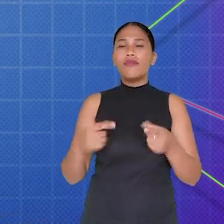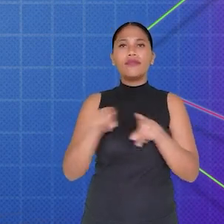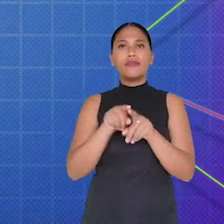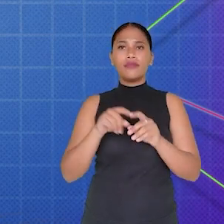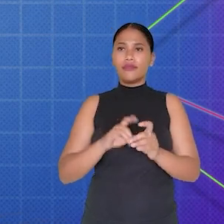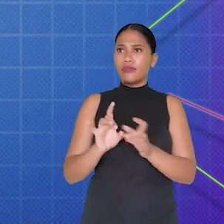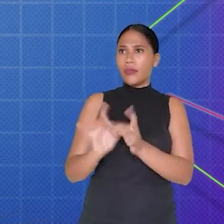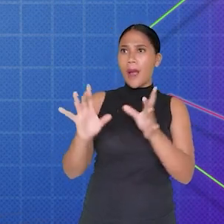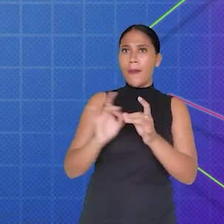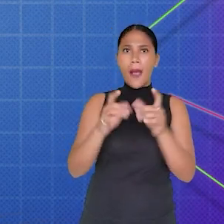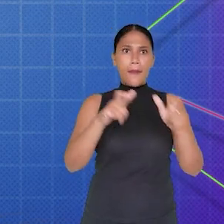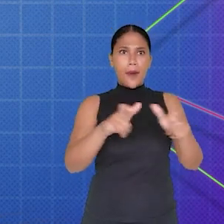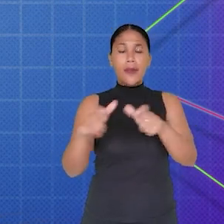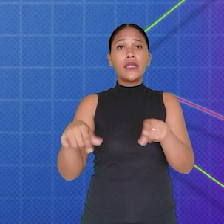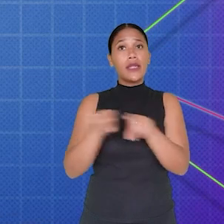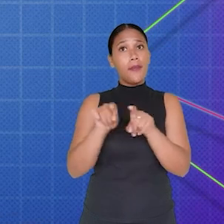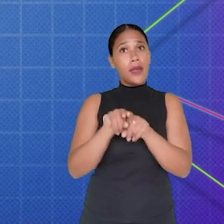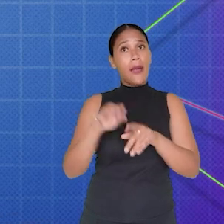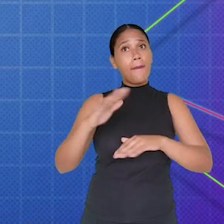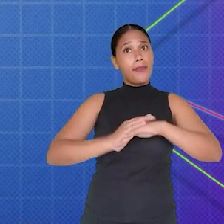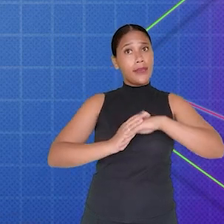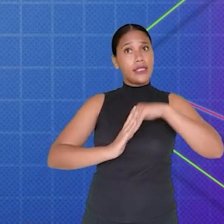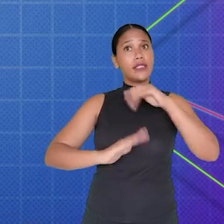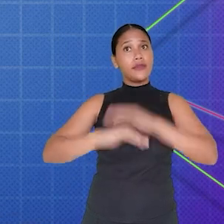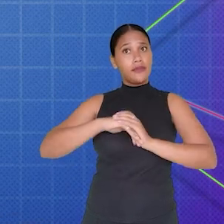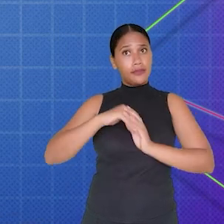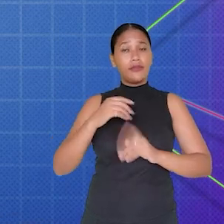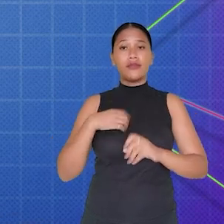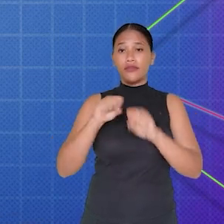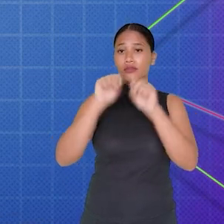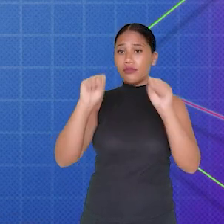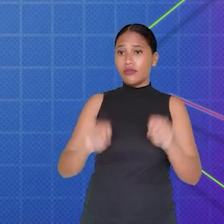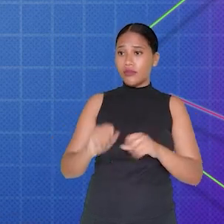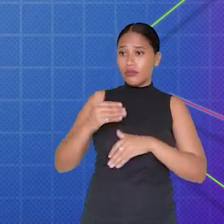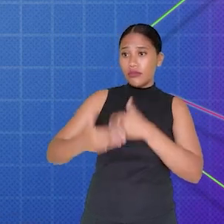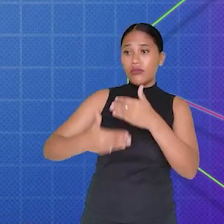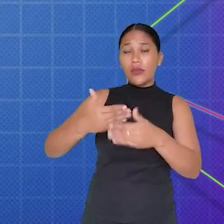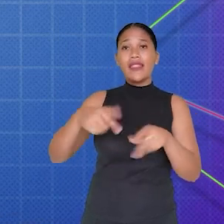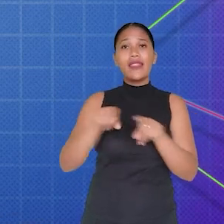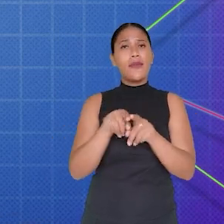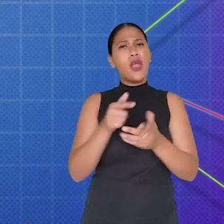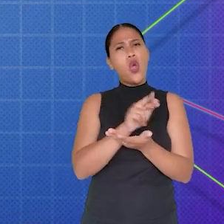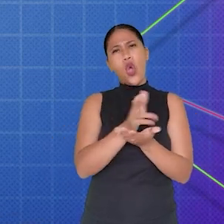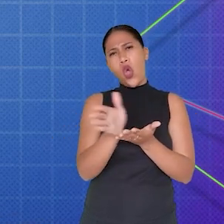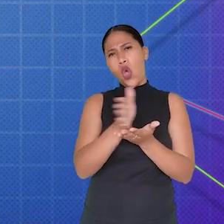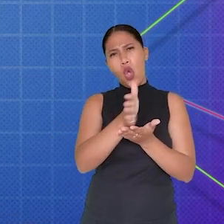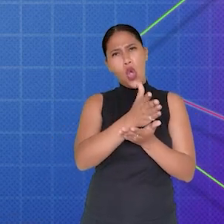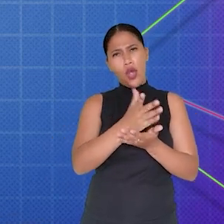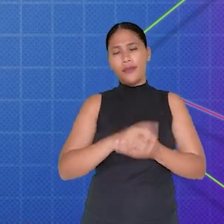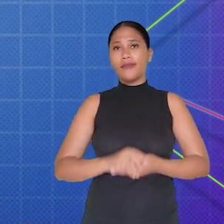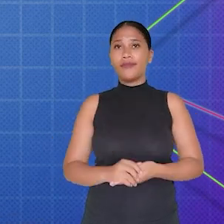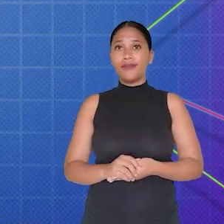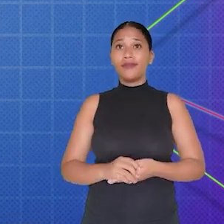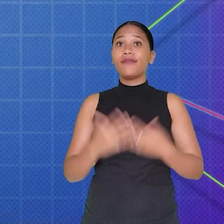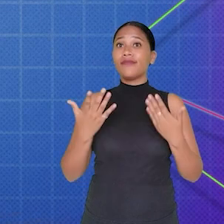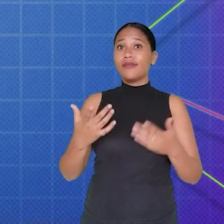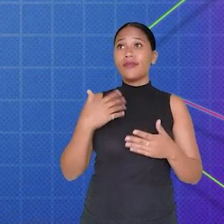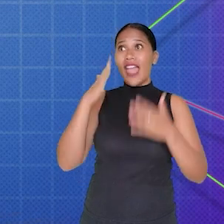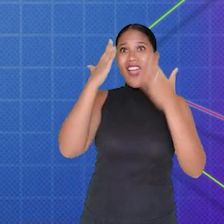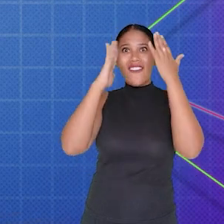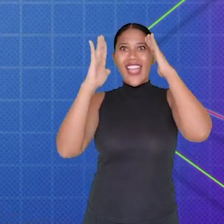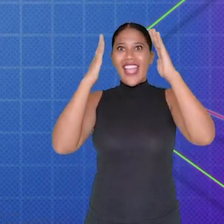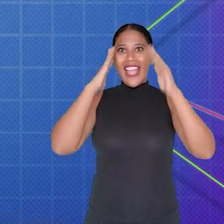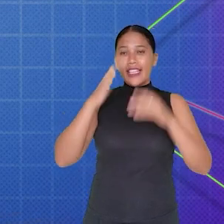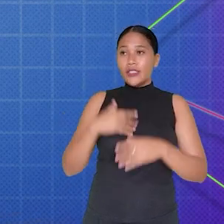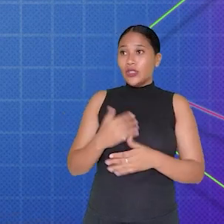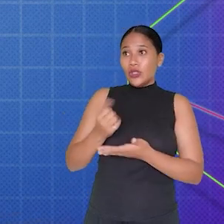progredir no jogo, como desbloquear novas armas ou até mesmo habilidades, e se haverá um sistema de níveis, entre outras coisas. Já